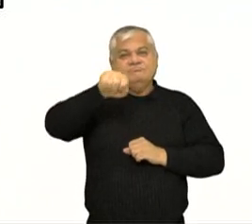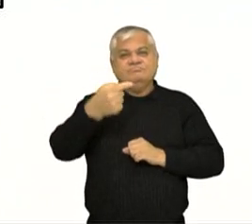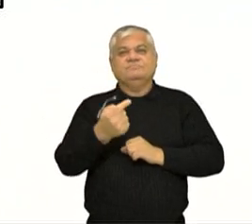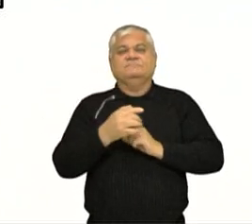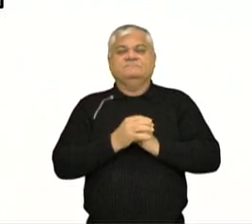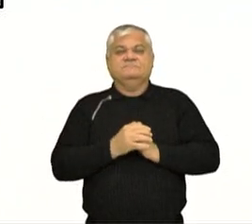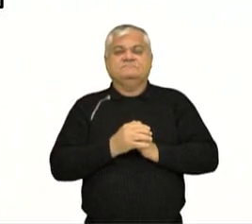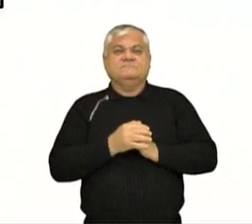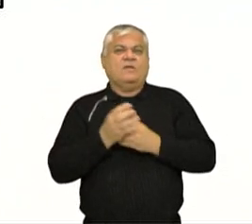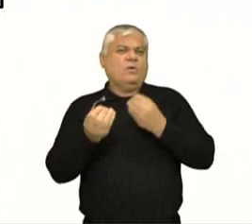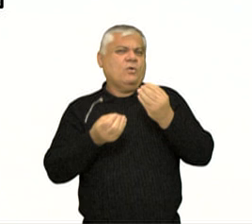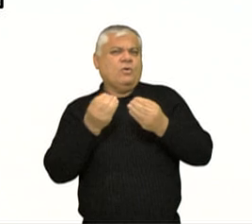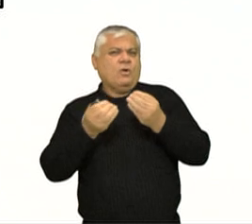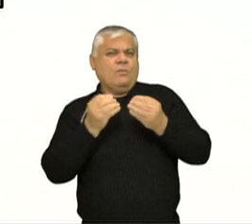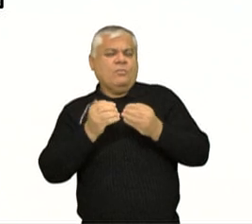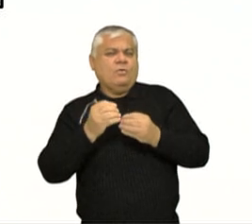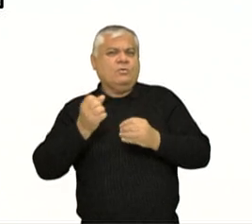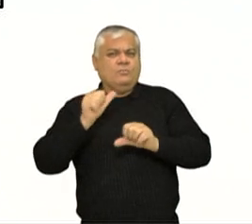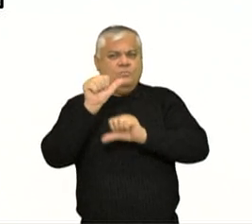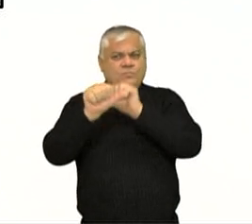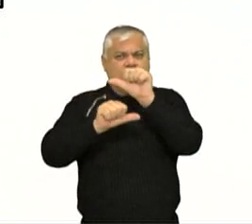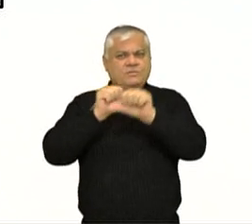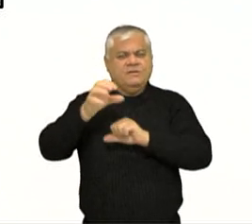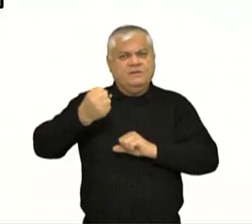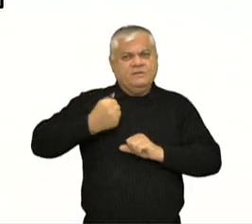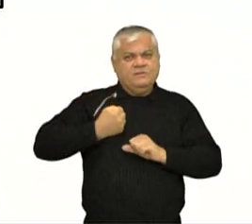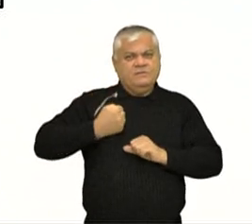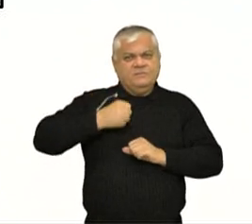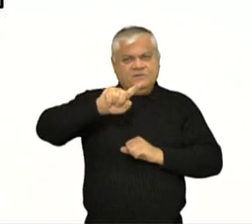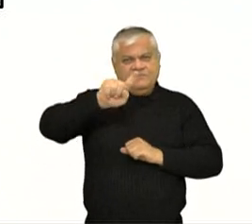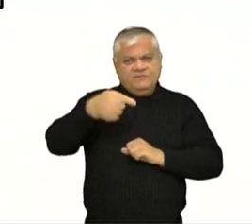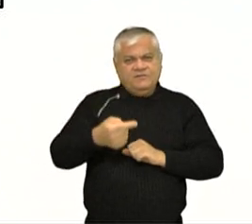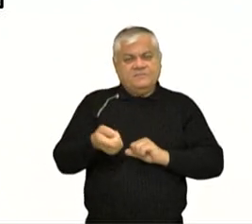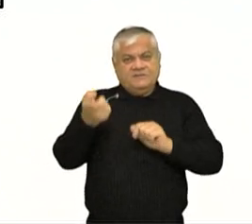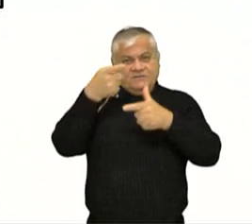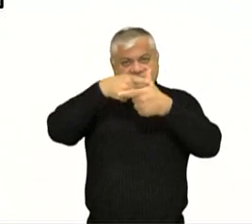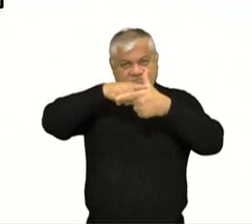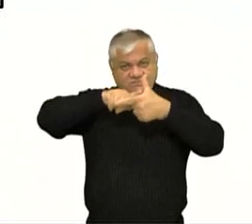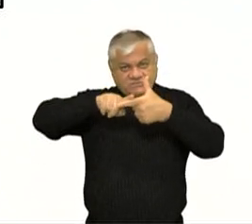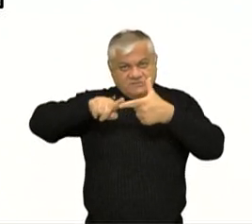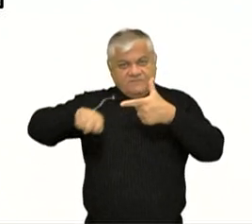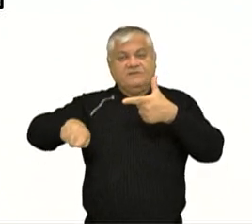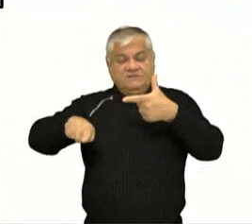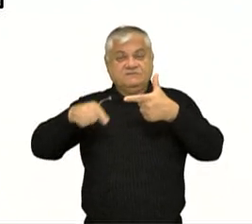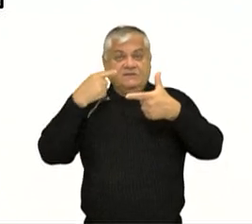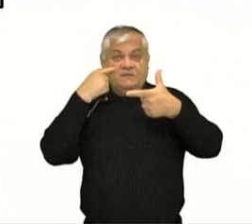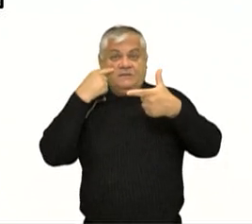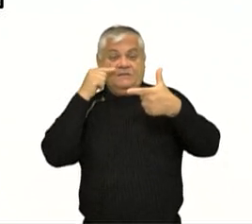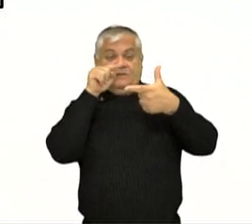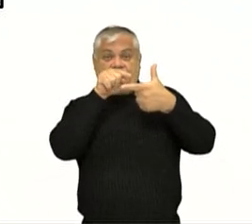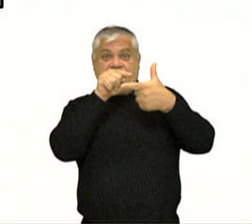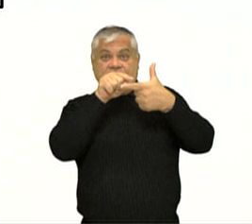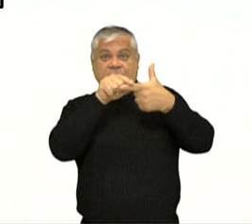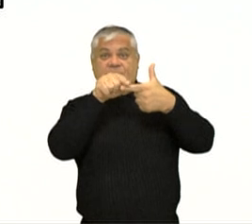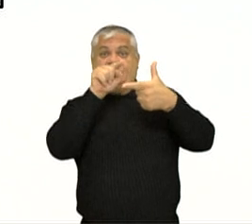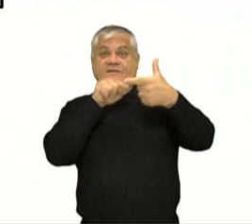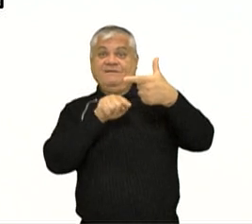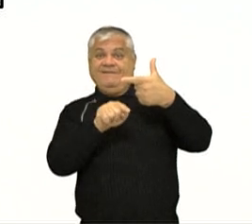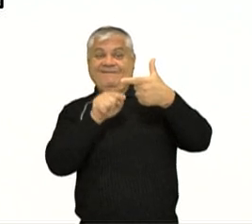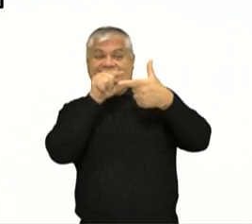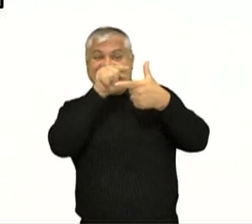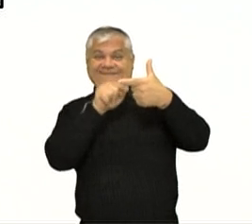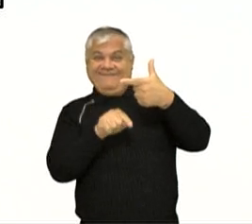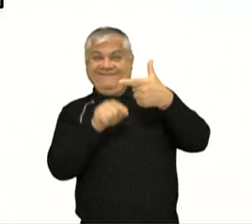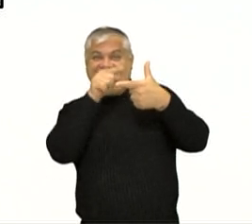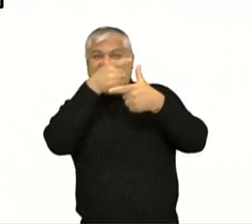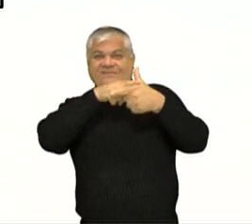para transformar em número decimal, basta dividir o numerador da fração pelo denominador, tudo